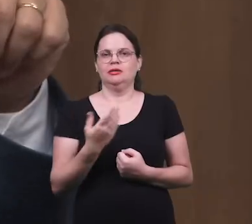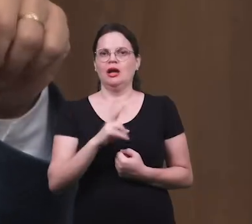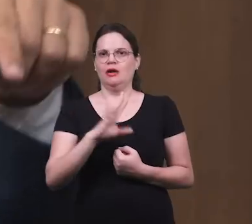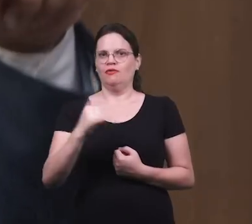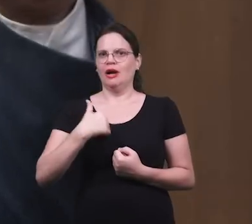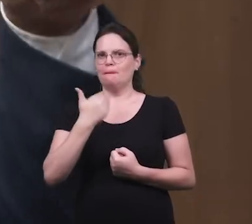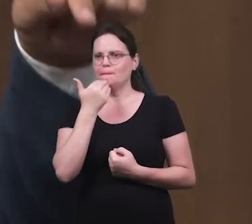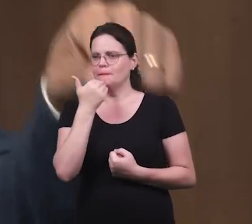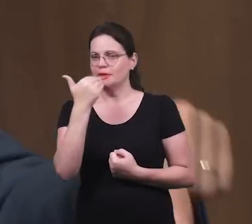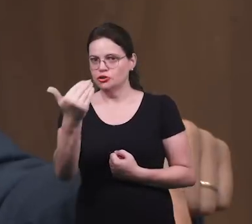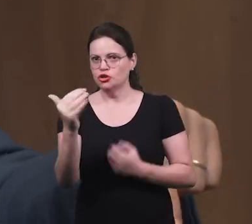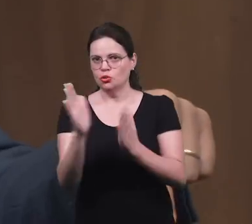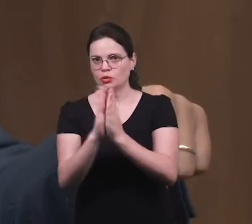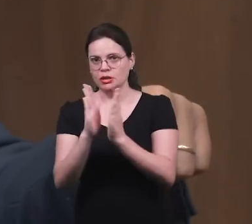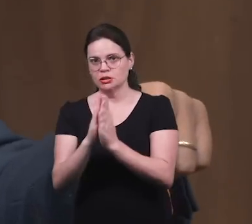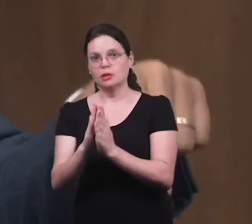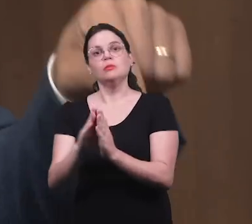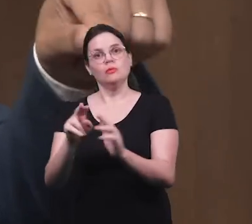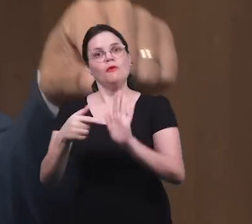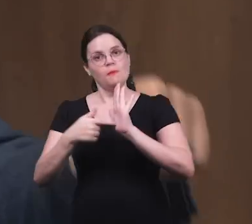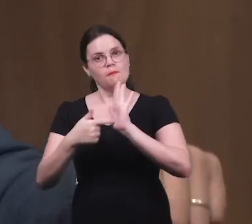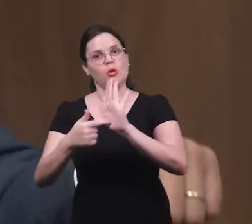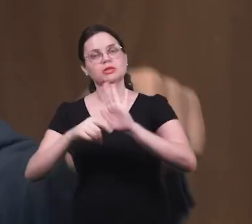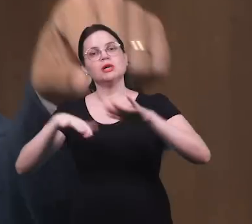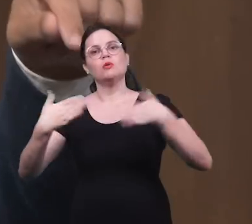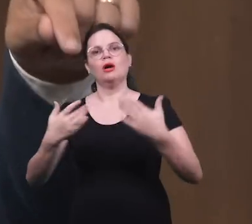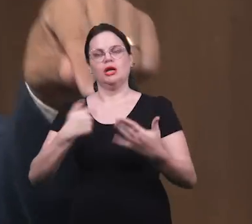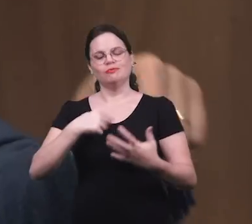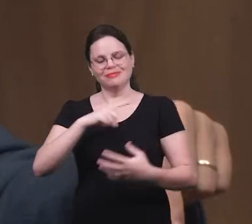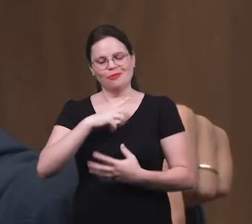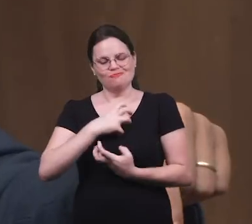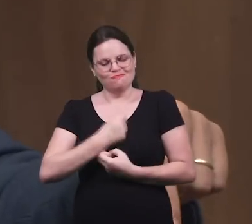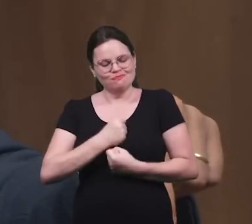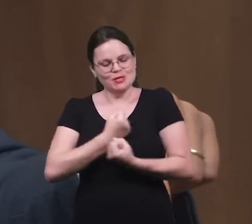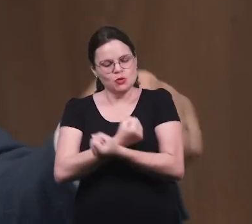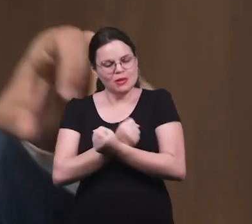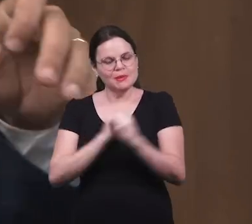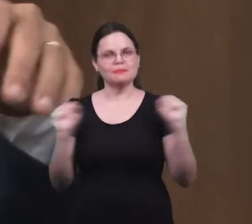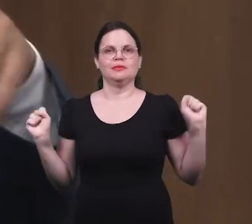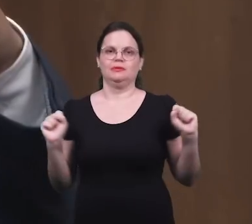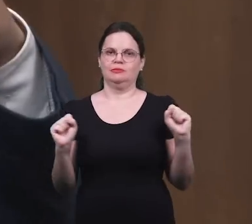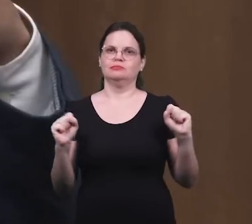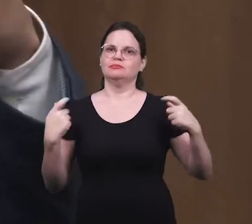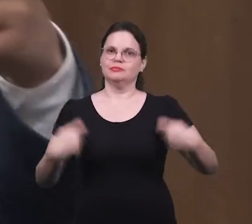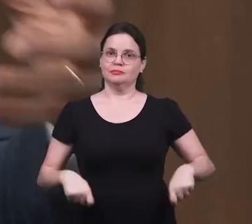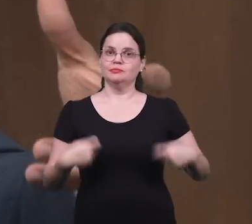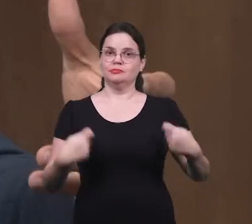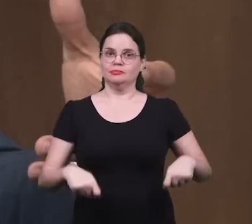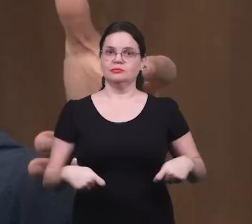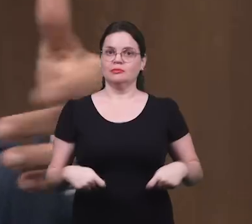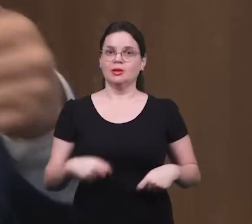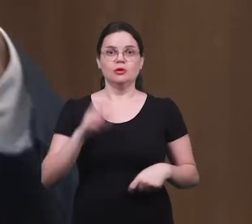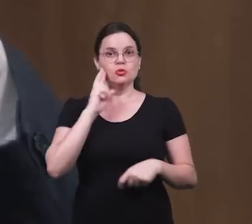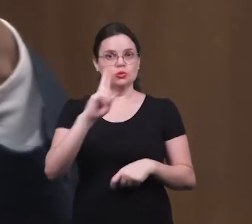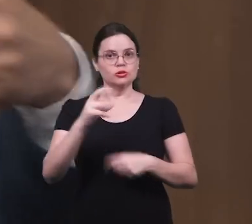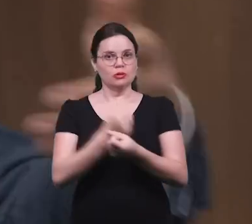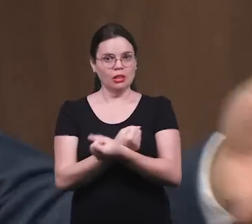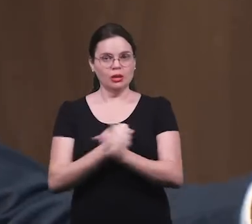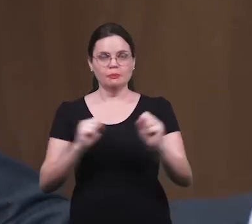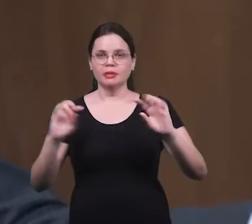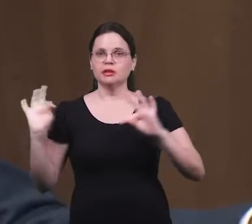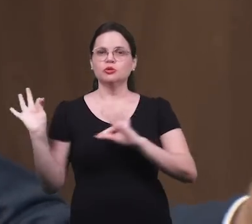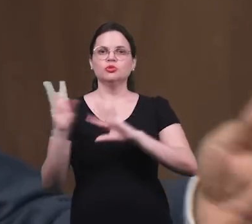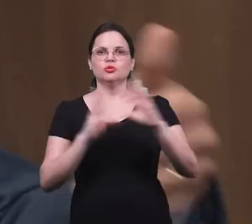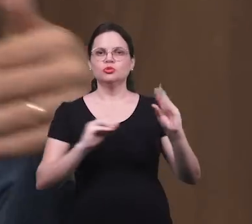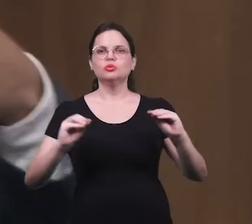pedir oração? Pede por esse motivo. Eu tenho uma mágoa, eu preciso de uma libertação, e quando o Senhor libertar, tudo vai